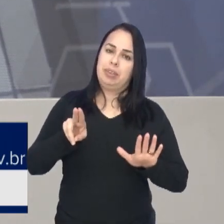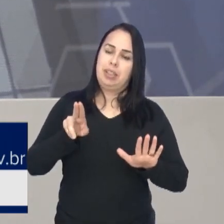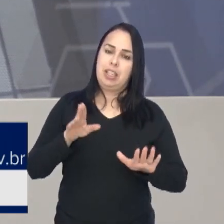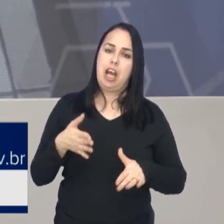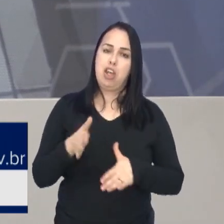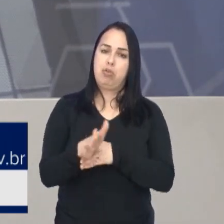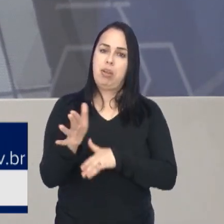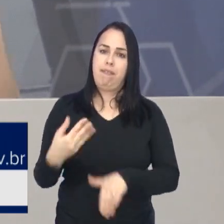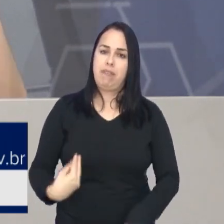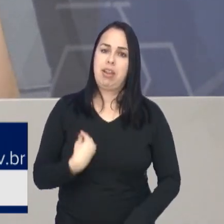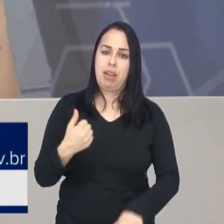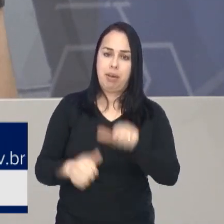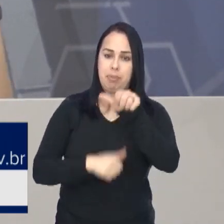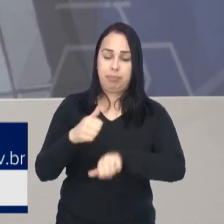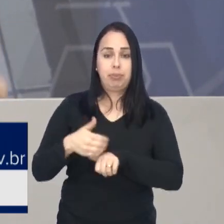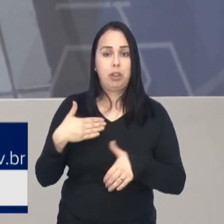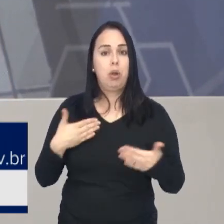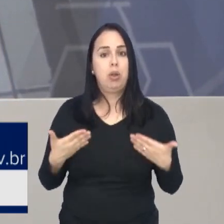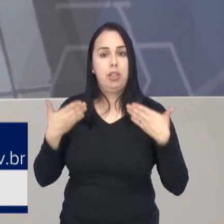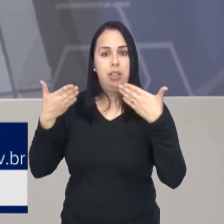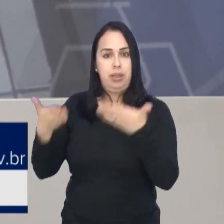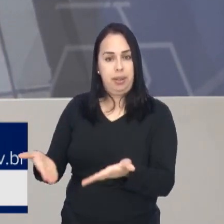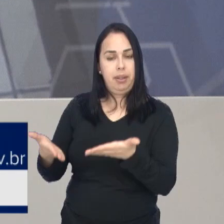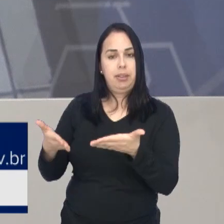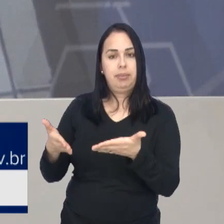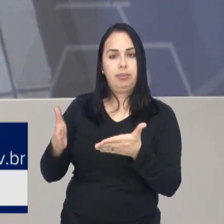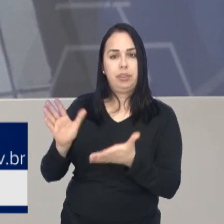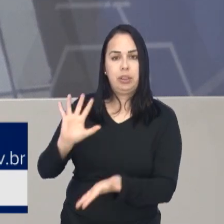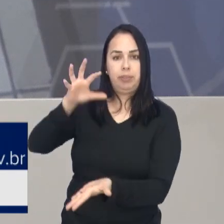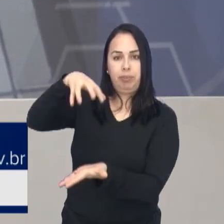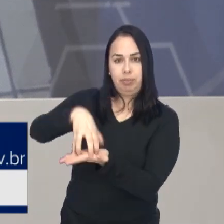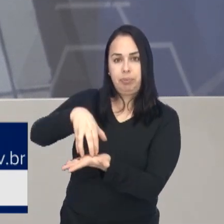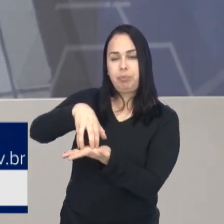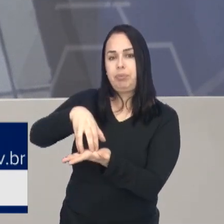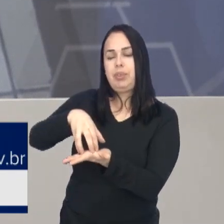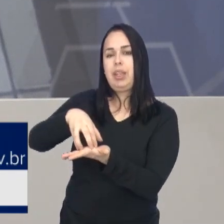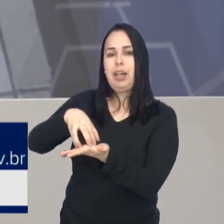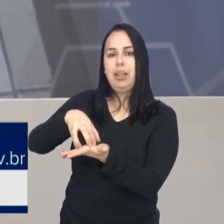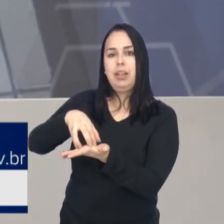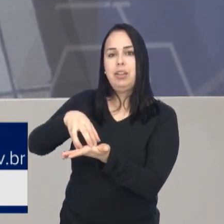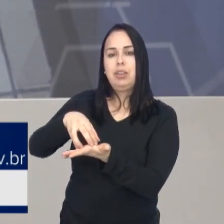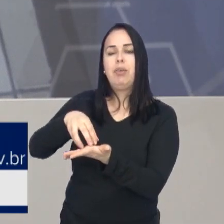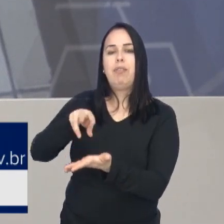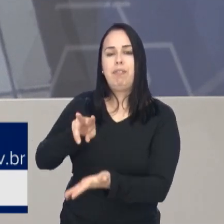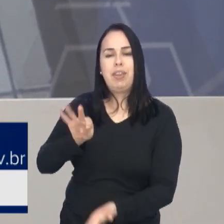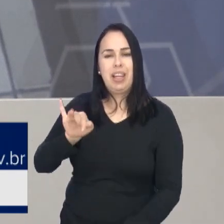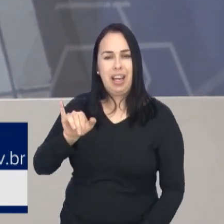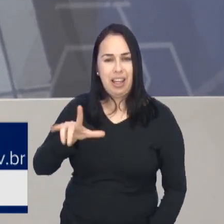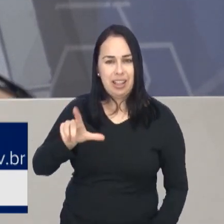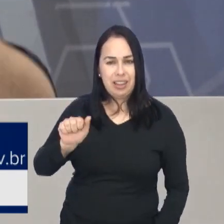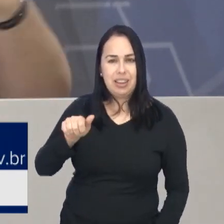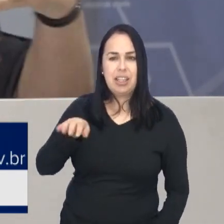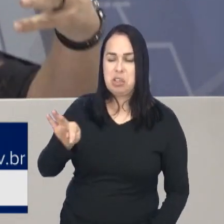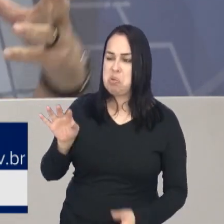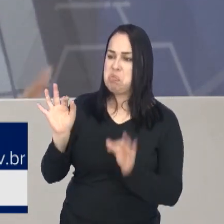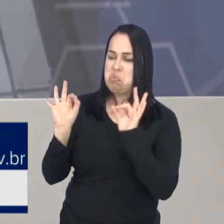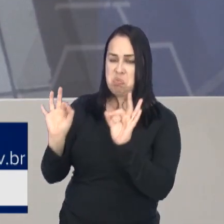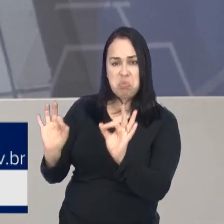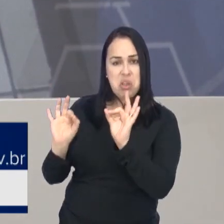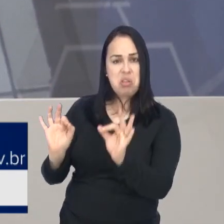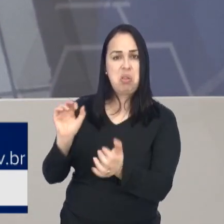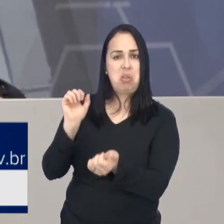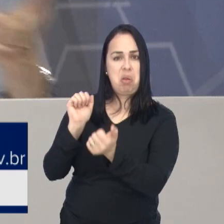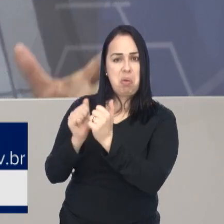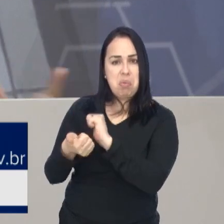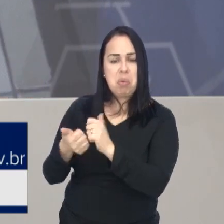a vida das pessoas. Hoje eu estive no poliesportivo da Vila Tesouro, e é um poliesportivo bem cuidado, com bastante equipamento,